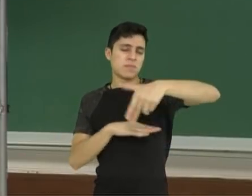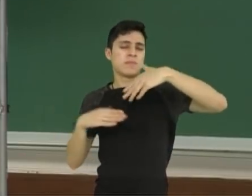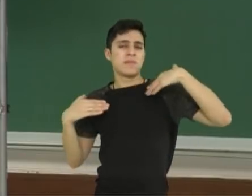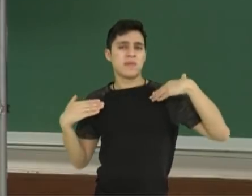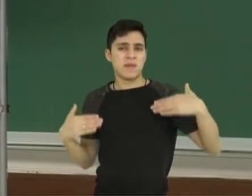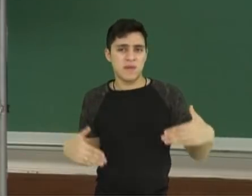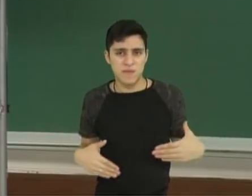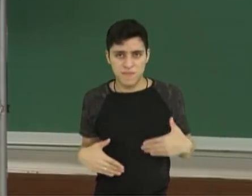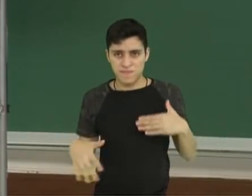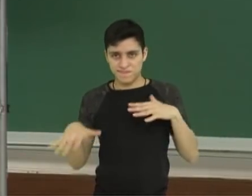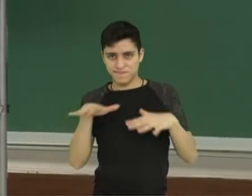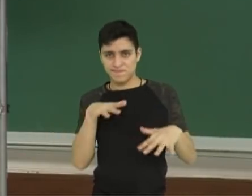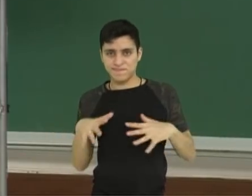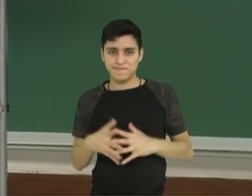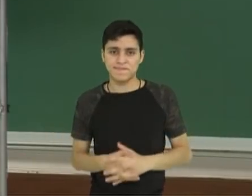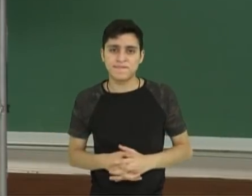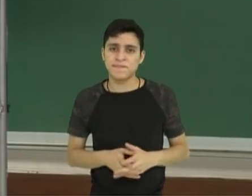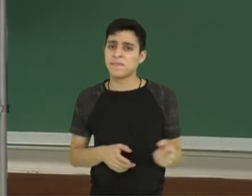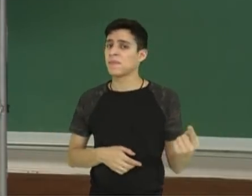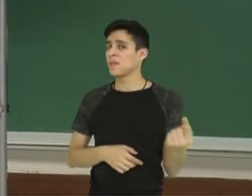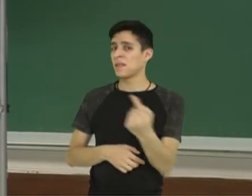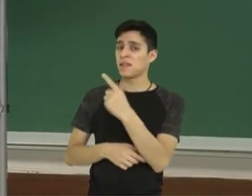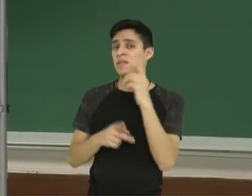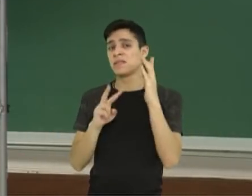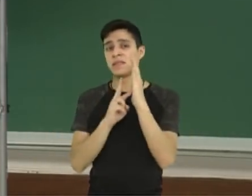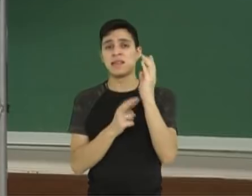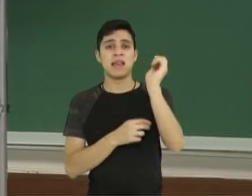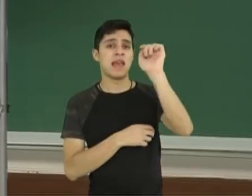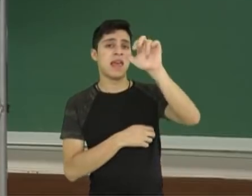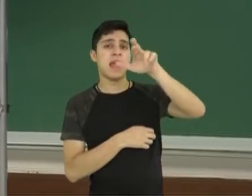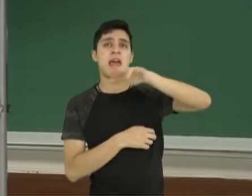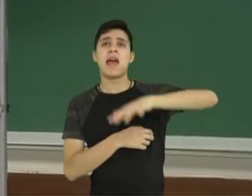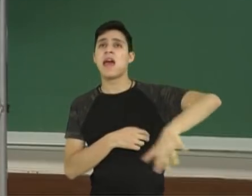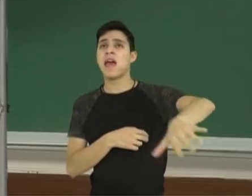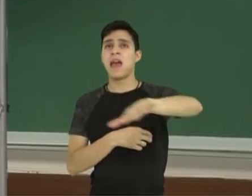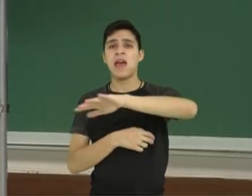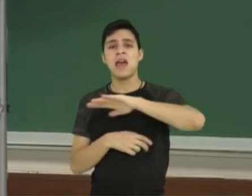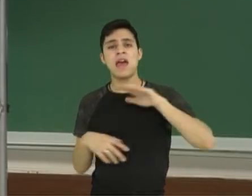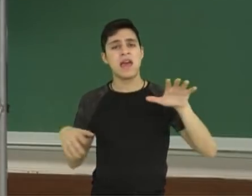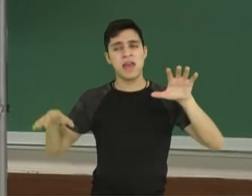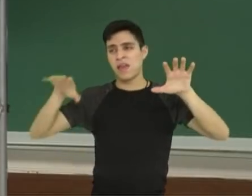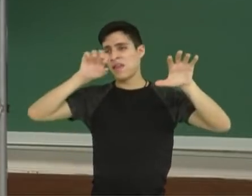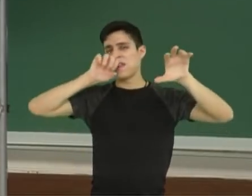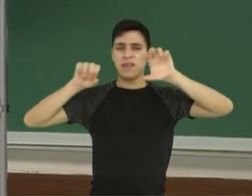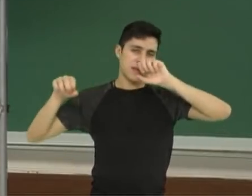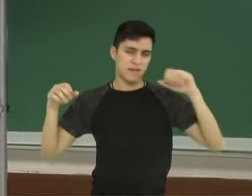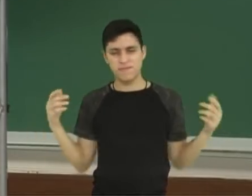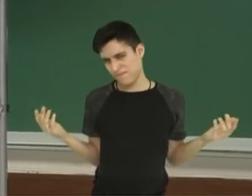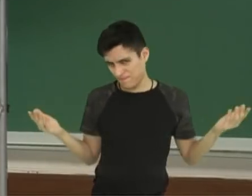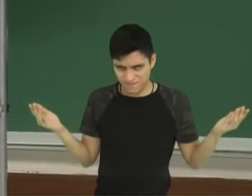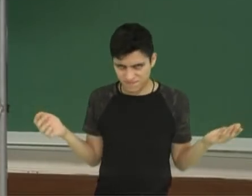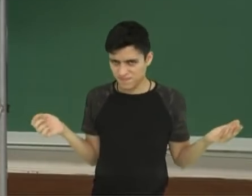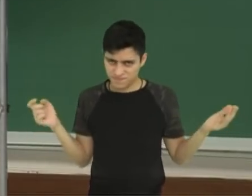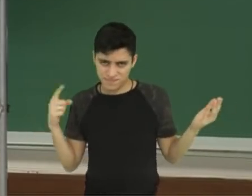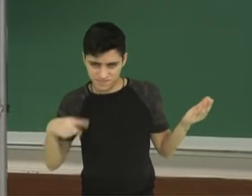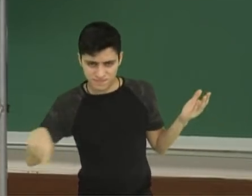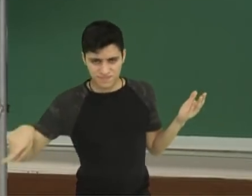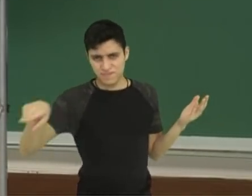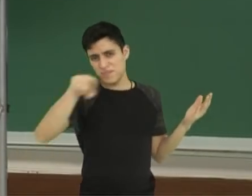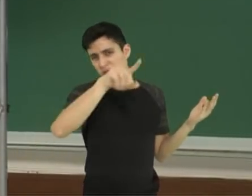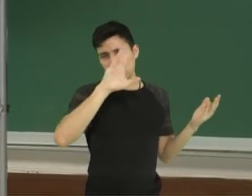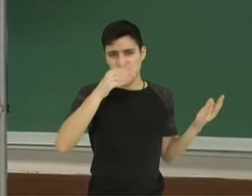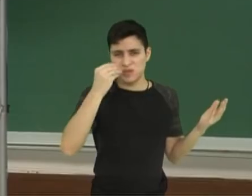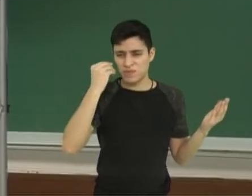corpo. Só que aqui, ela está ao ar livre, ela precisa respirar. Você já jogou bola, já brincou de pega-pega, esconde-esconde,